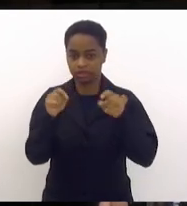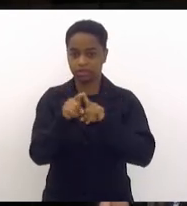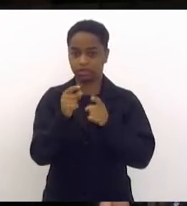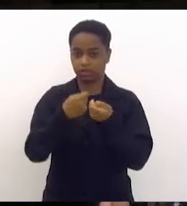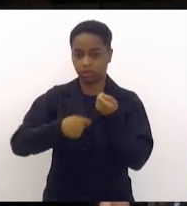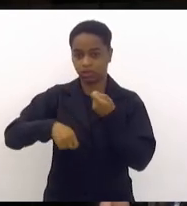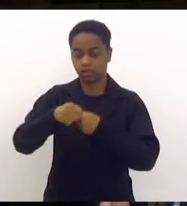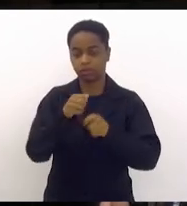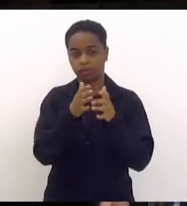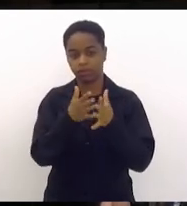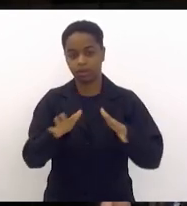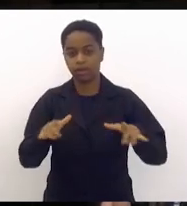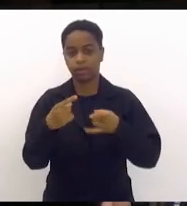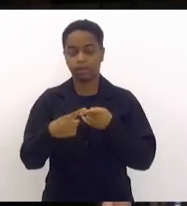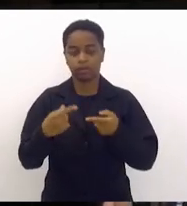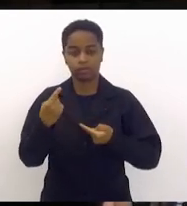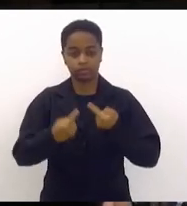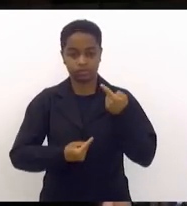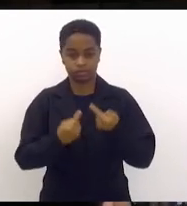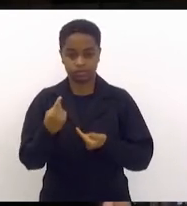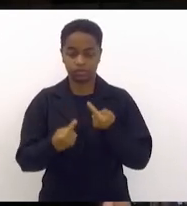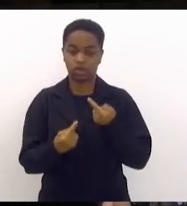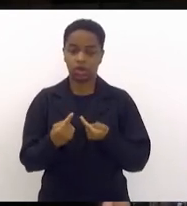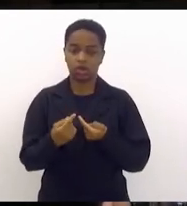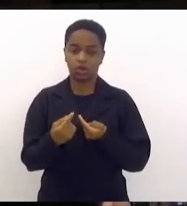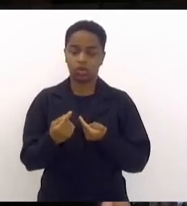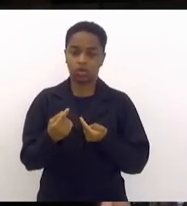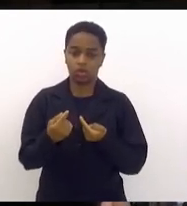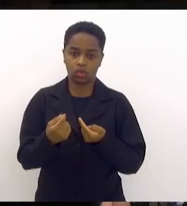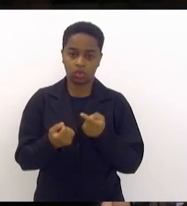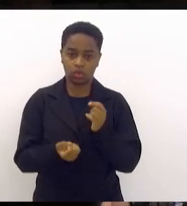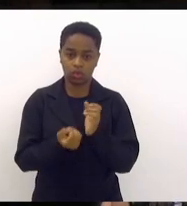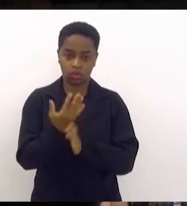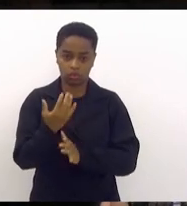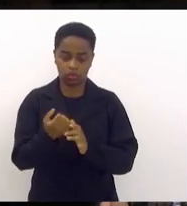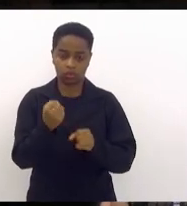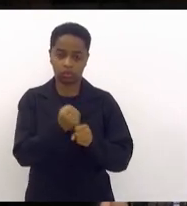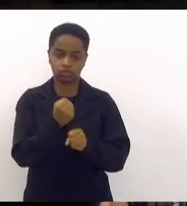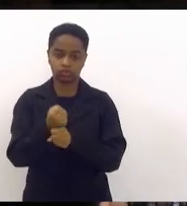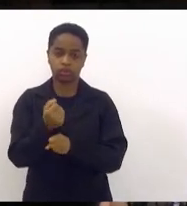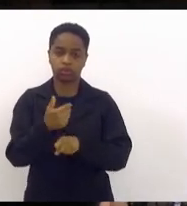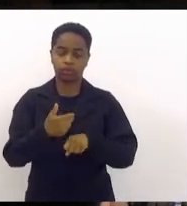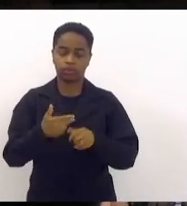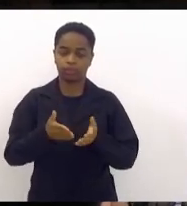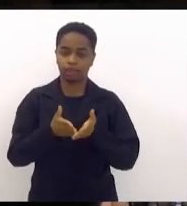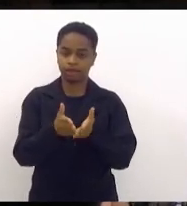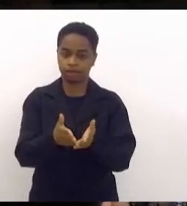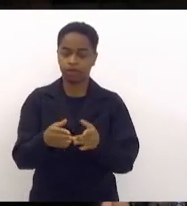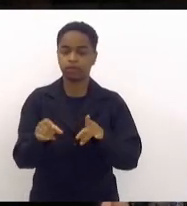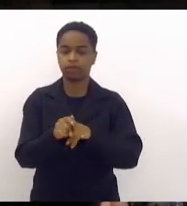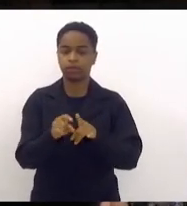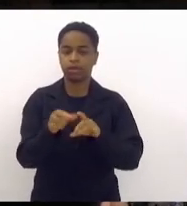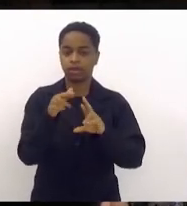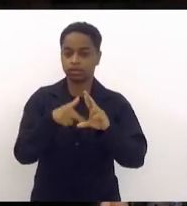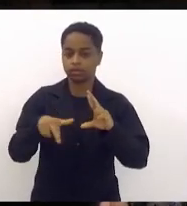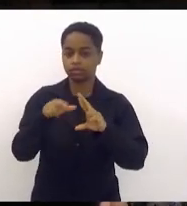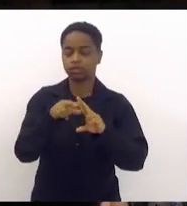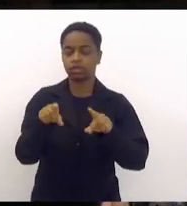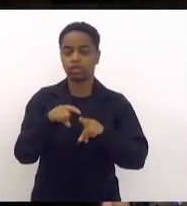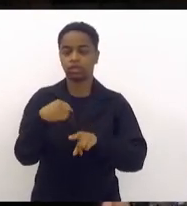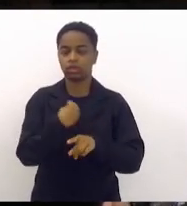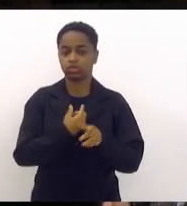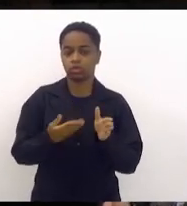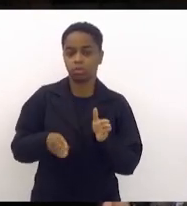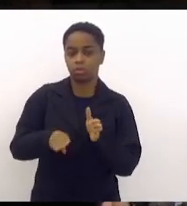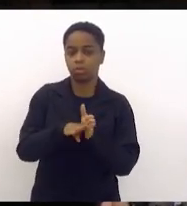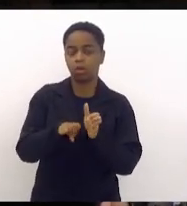mar aonde se debate a construção naval o descomissionamento a reciclagem nossos portos nossas Marinas